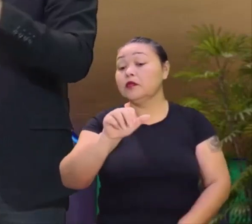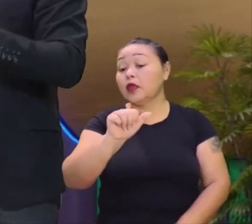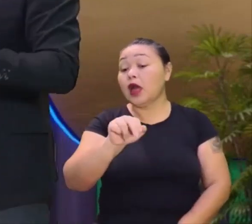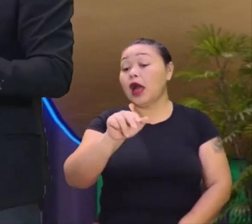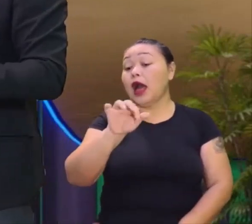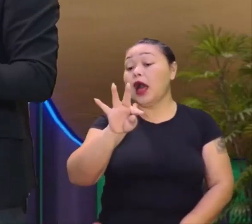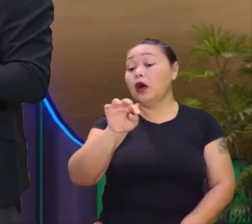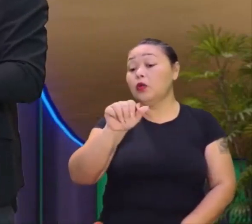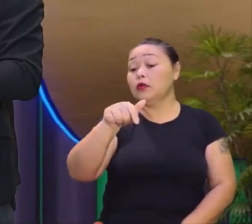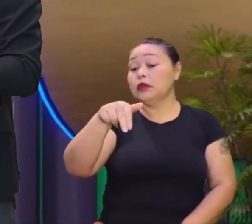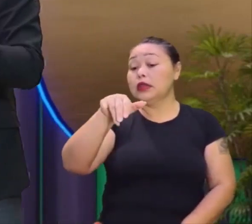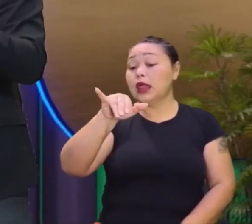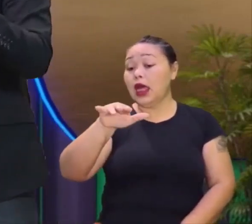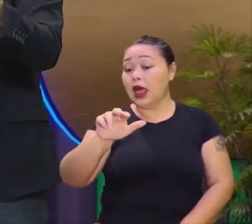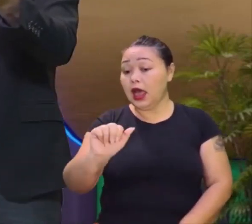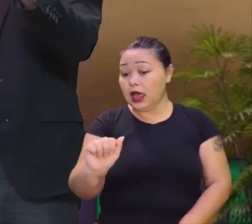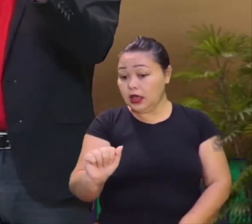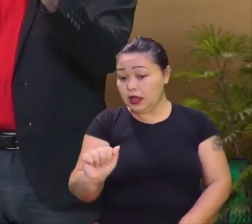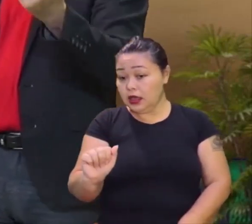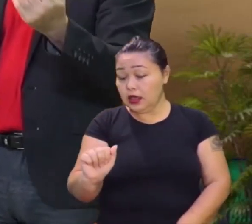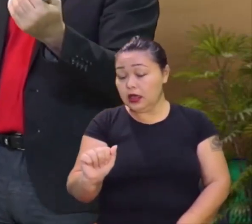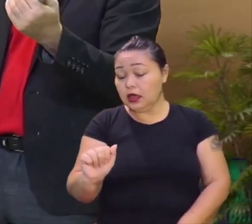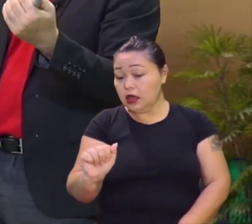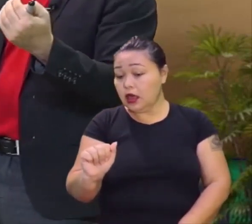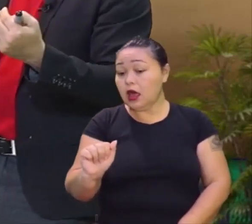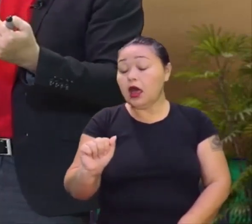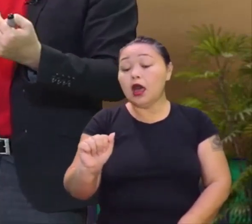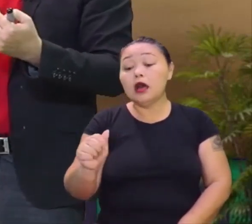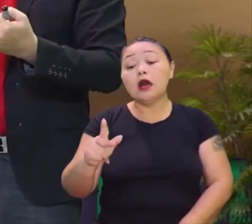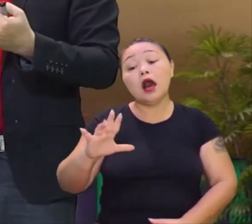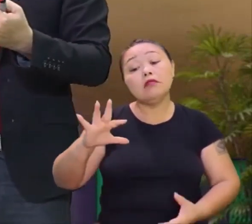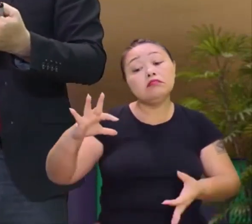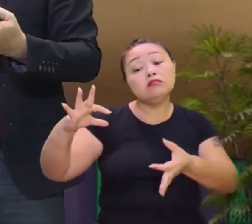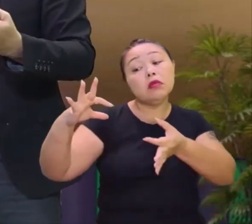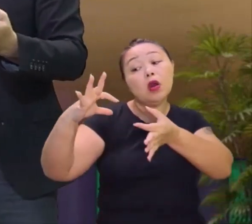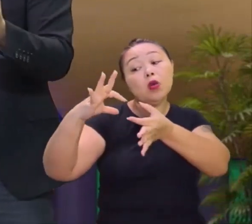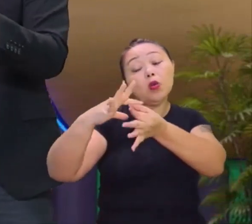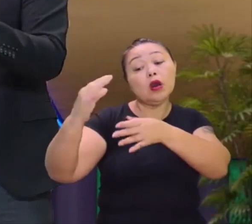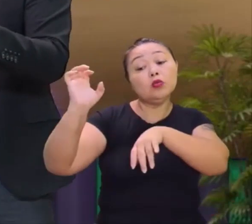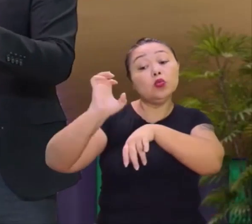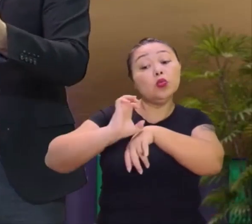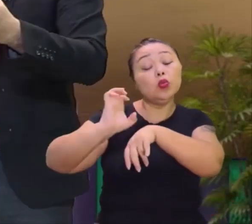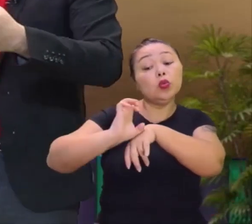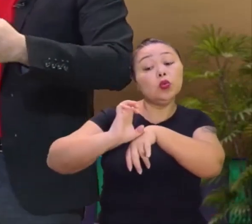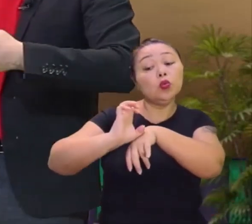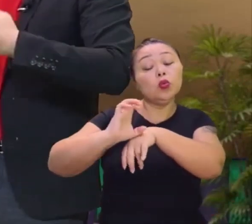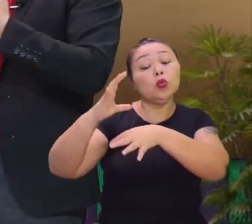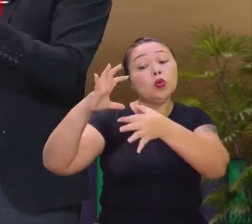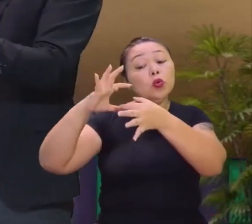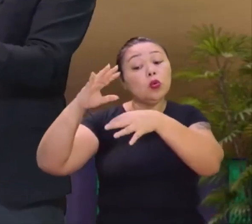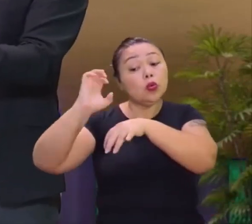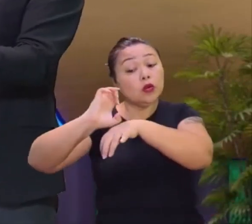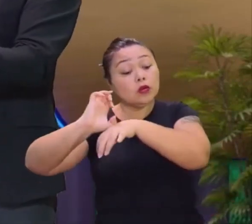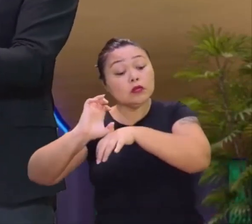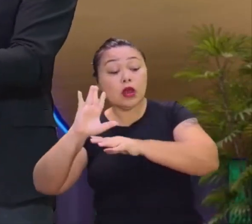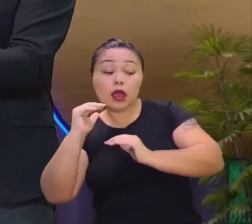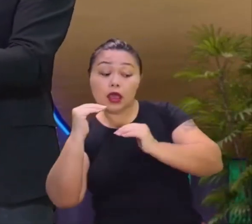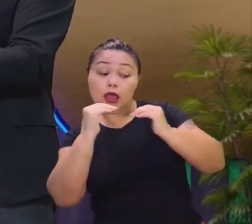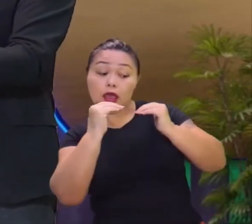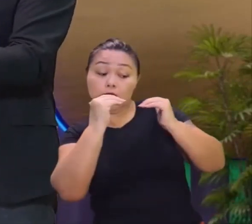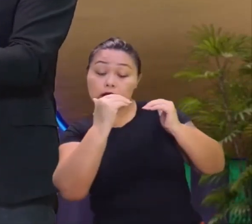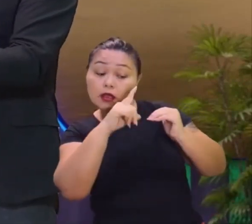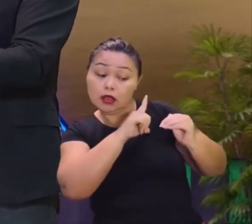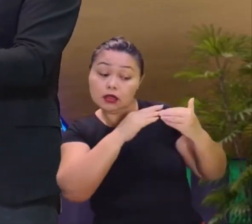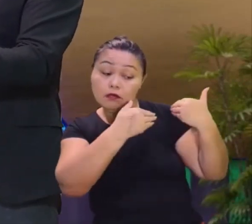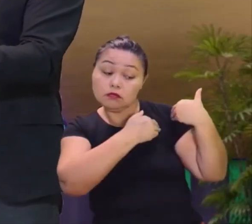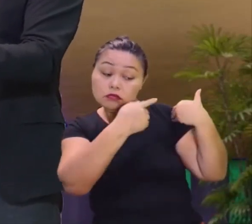uma autarquia. Uma autarquia tutelada ao Estado. O Estado que é responsável por aquela autarquia.